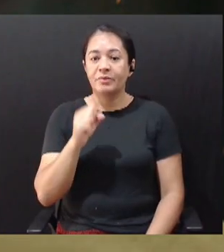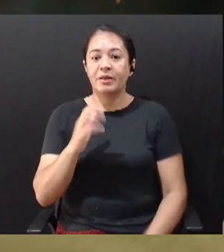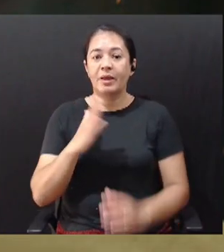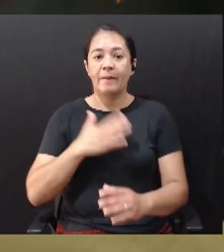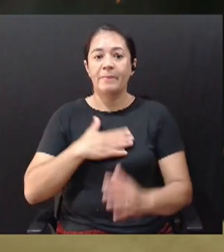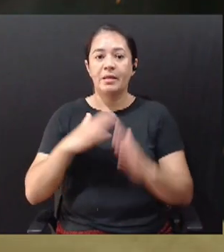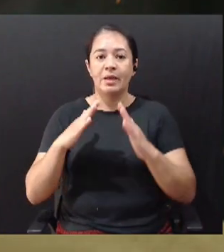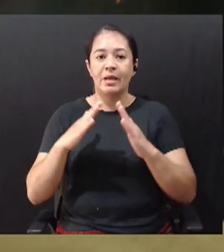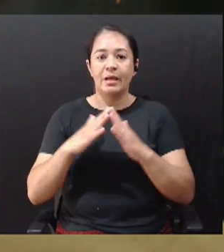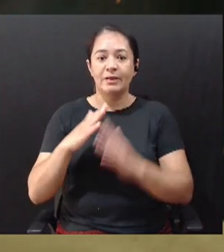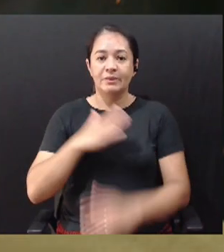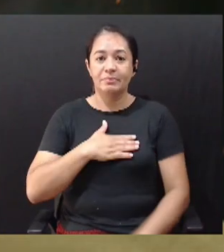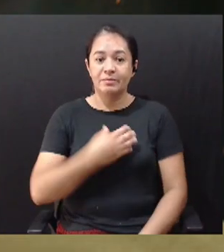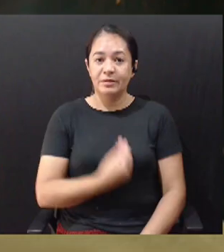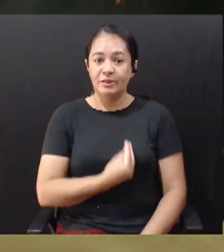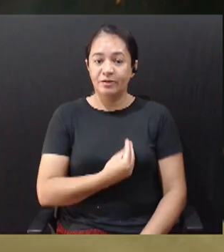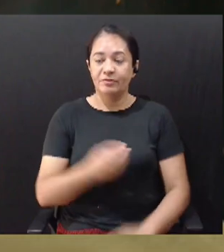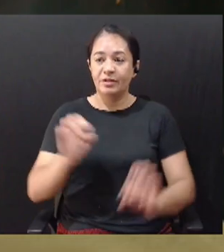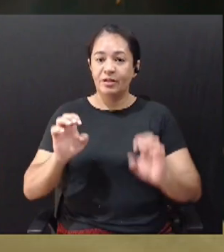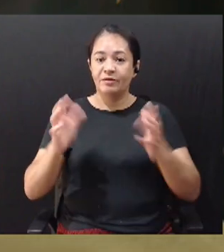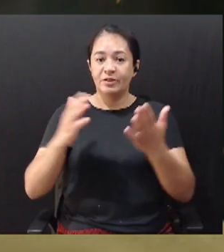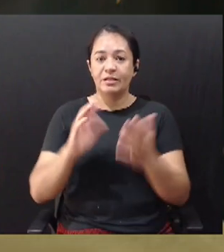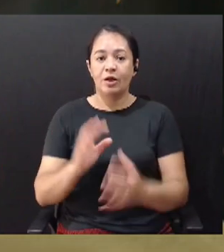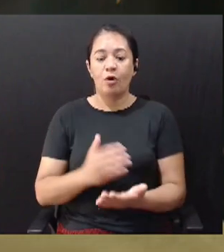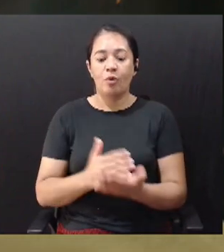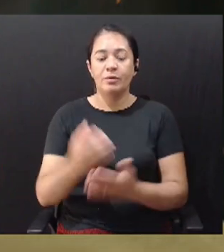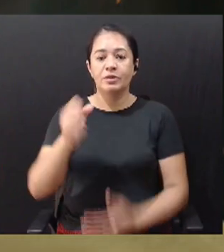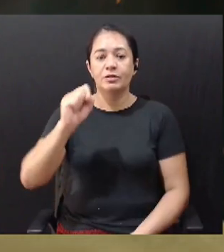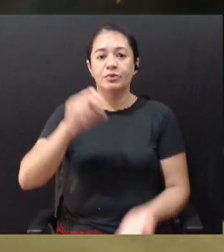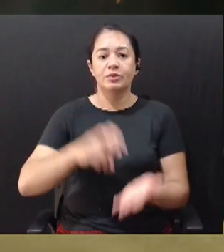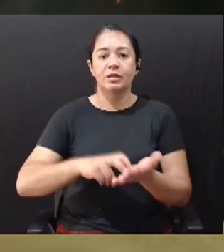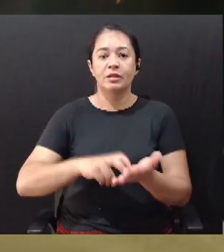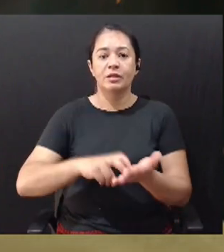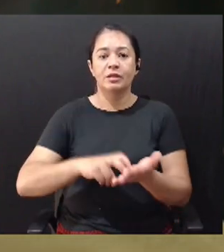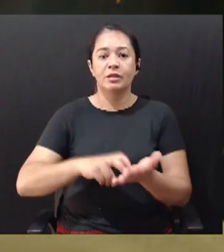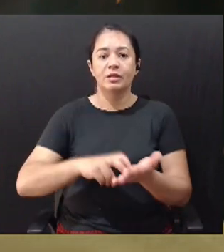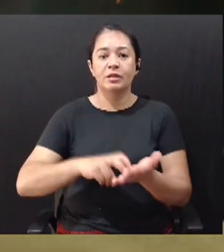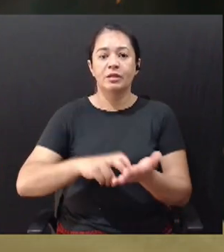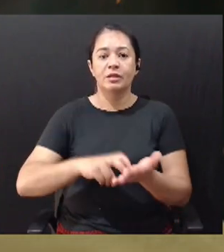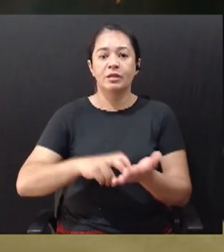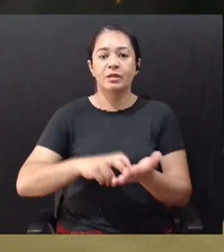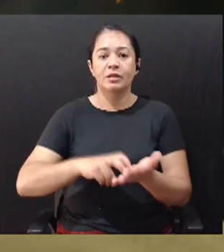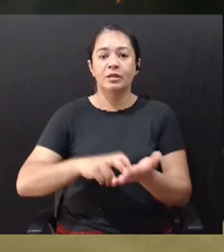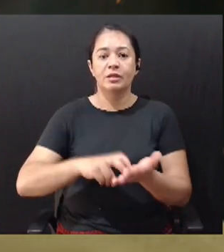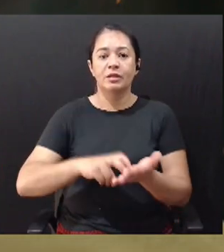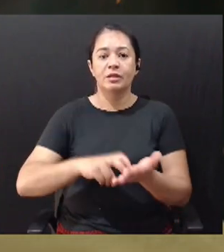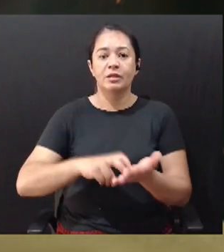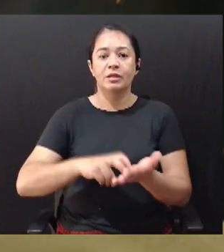evento acontece das 8 da manhã até as 3 da tarde, na sede da Coab.